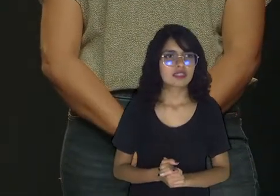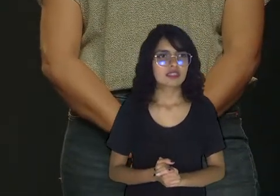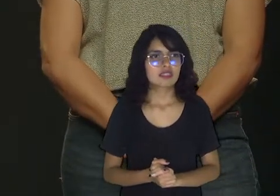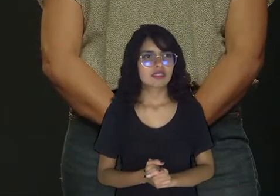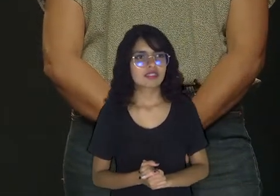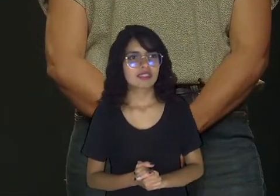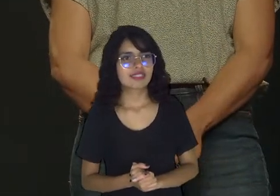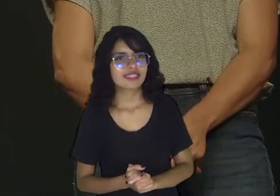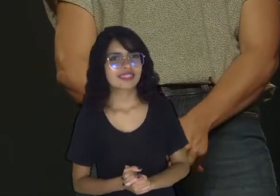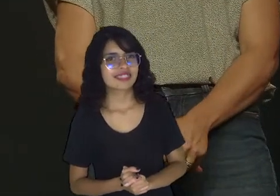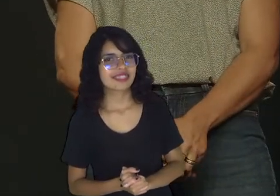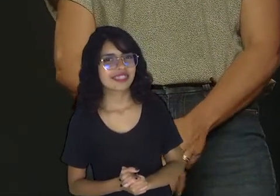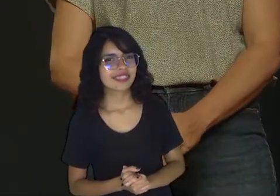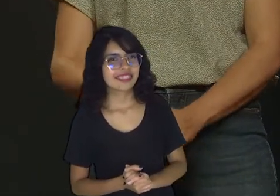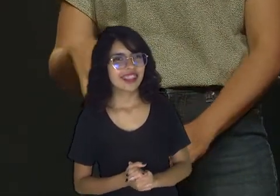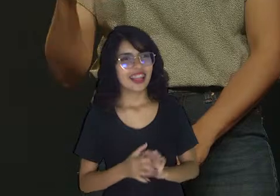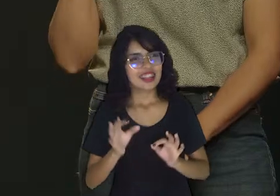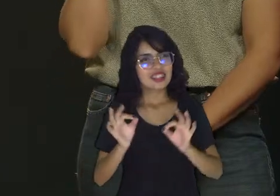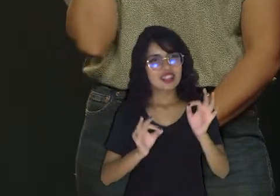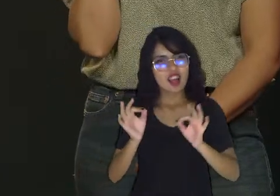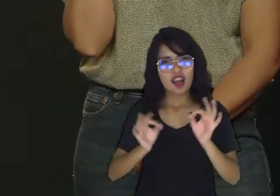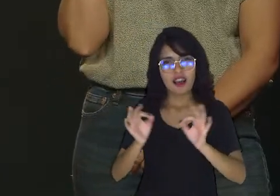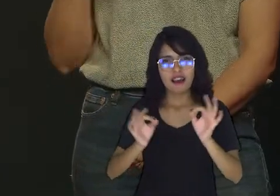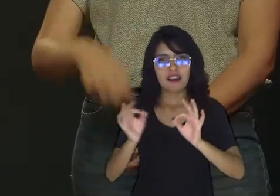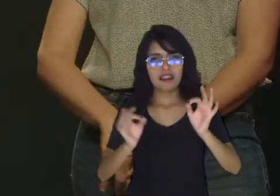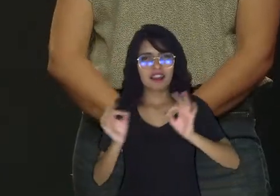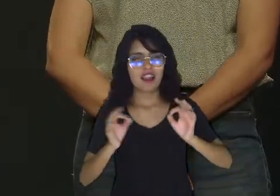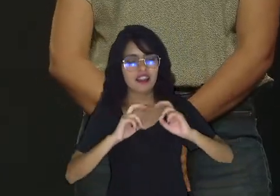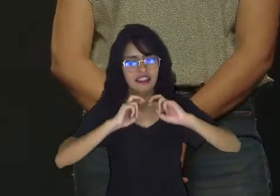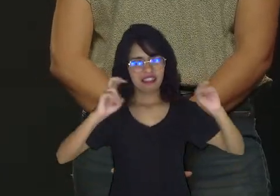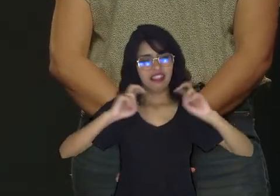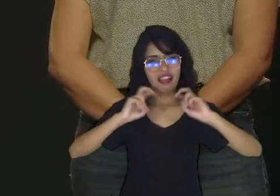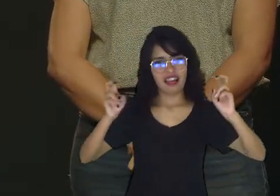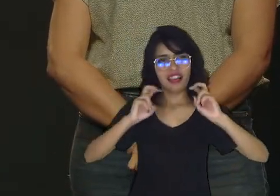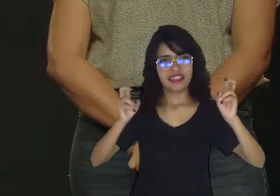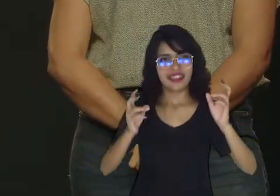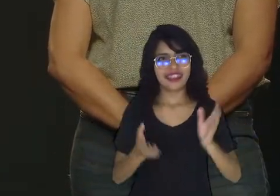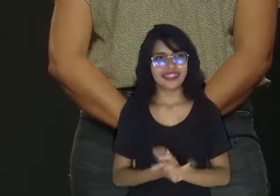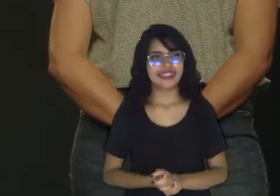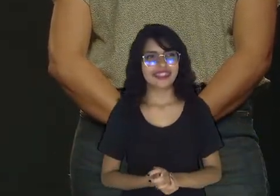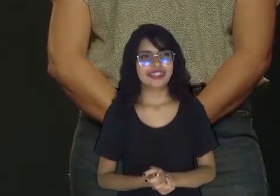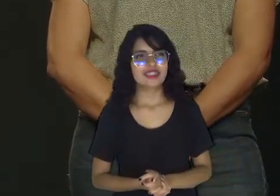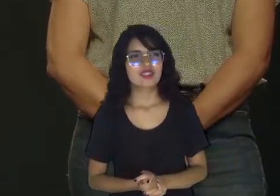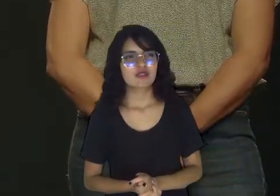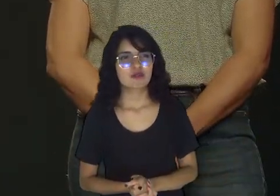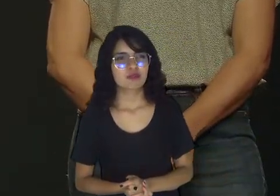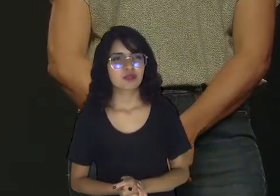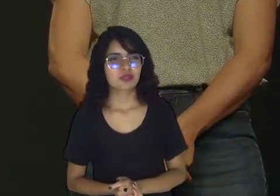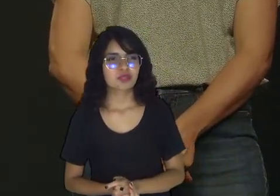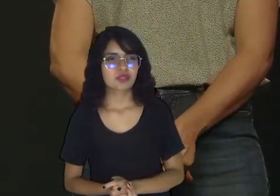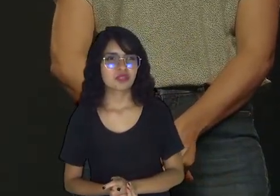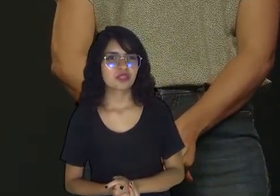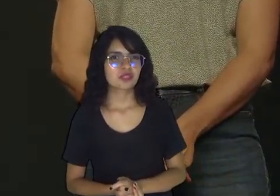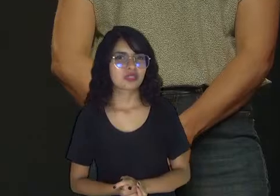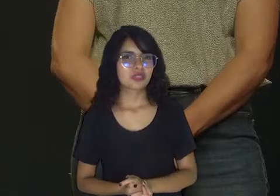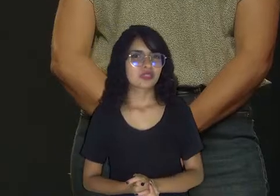fico, é Teu... Chega mais ou menos, a gente também quer dar uma gritada aí, de tanta alegria no coração, tá